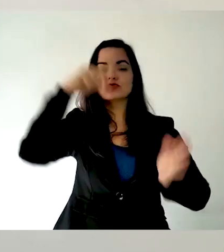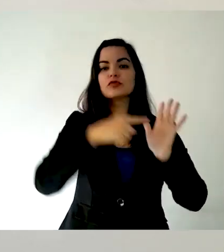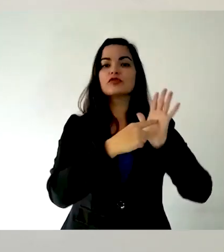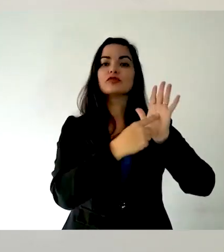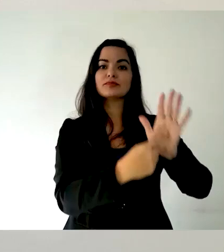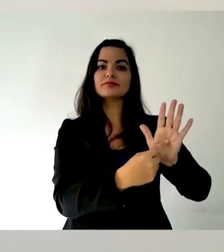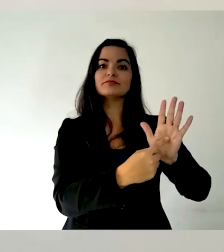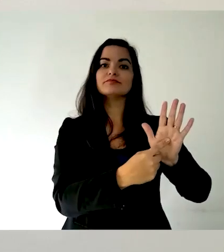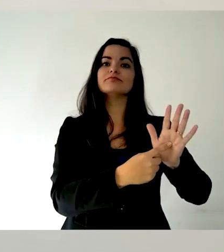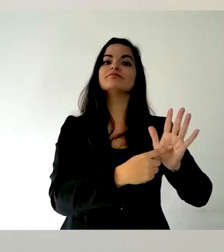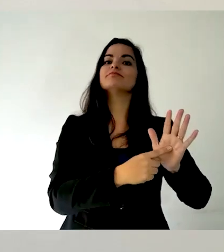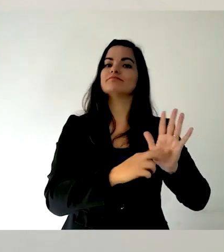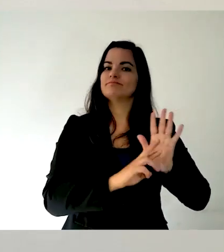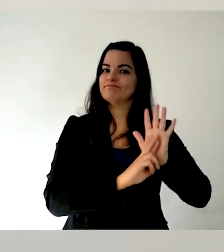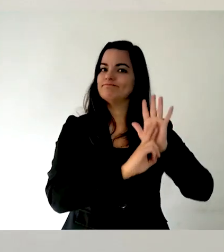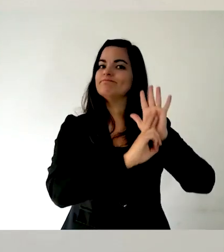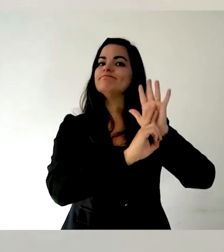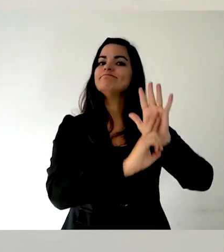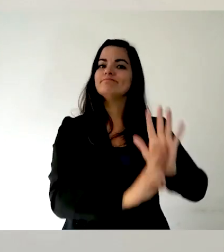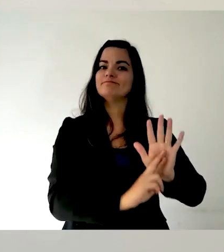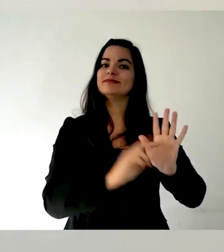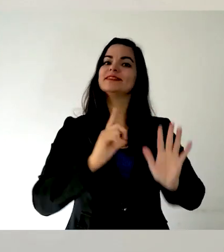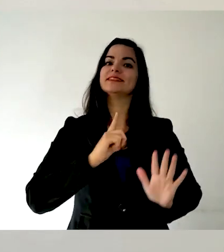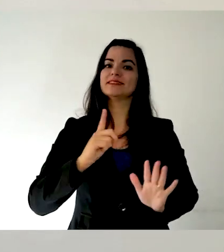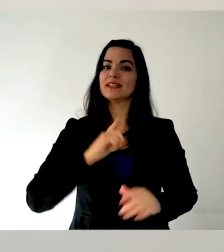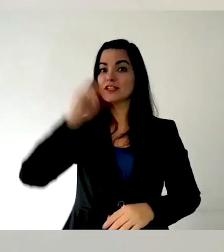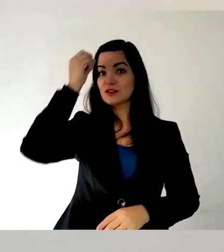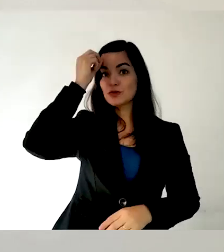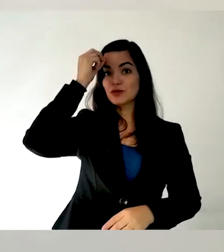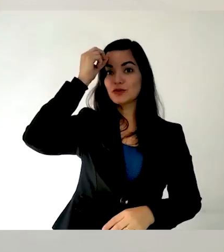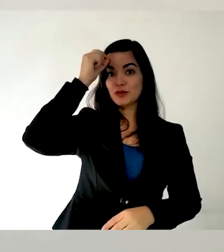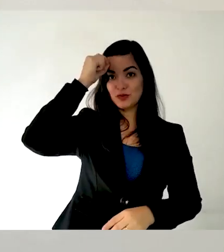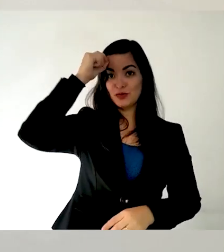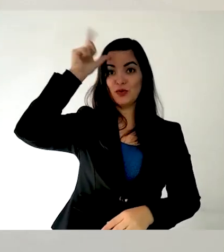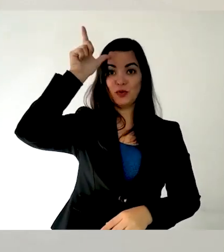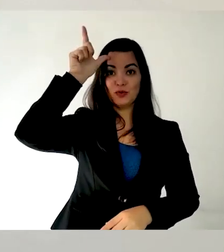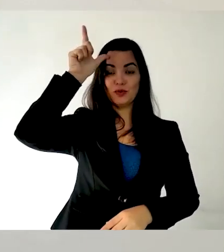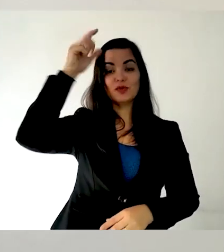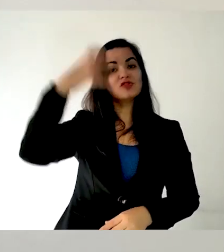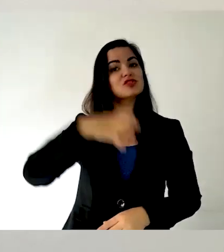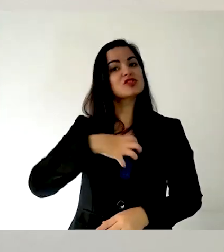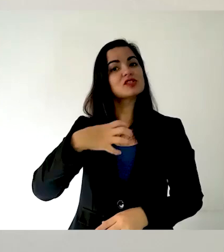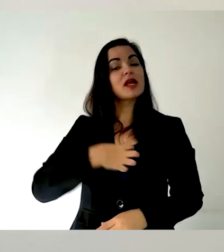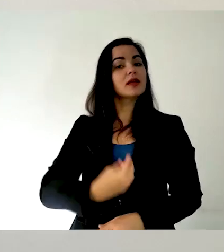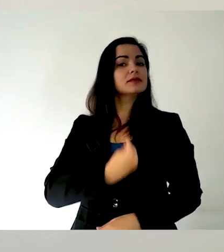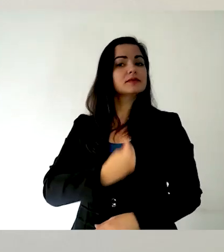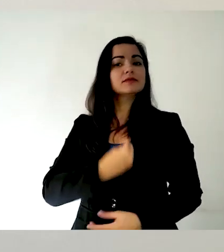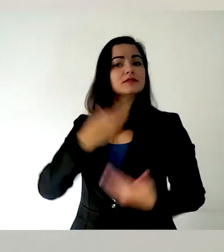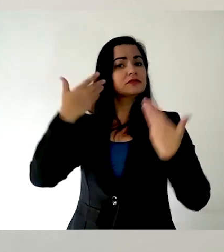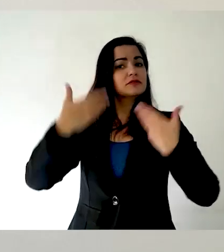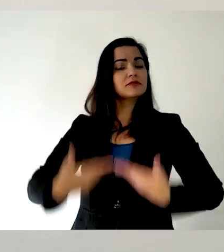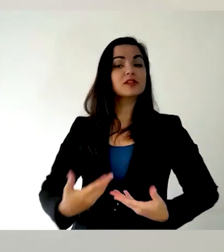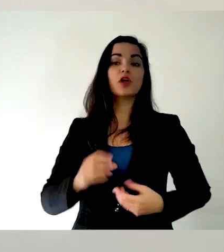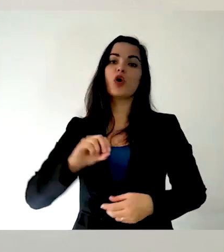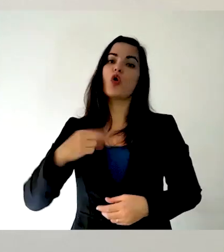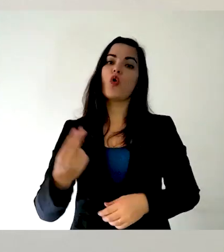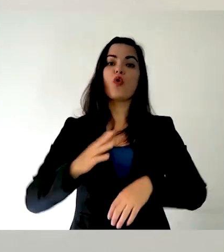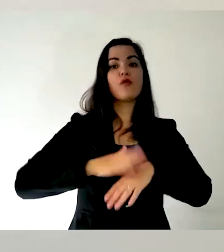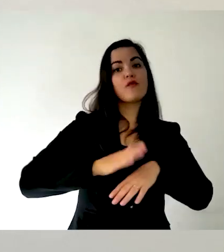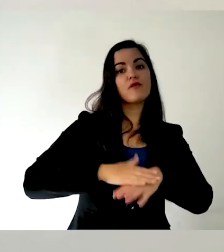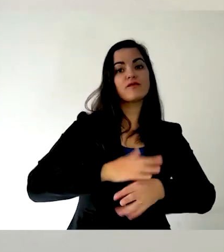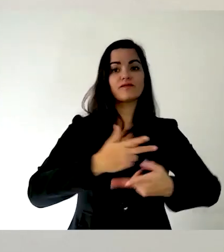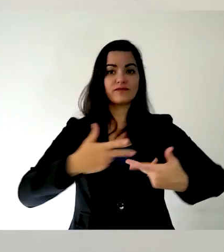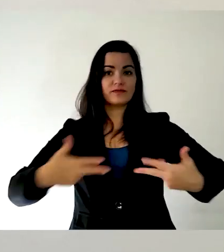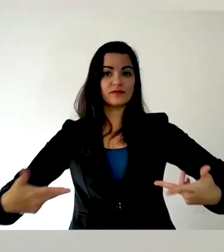isso possui uma grande representatividade cultural. Um modo de ser ou de